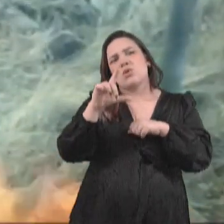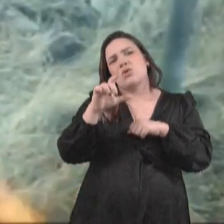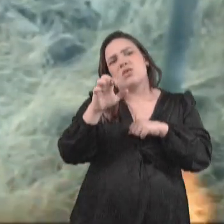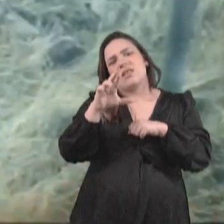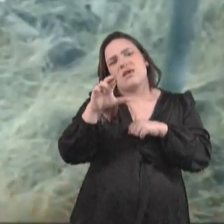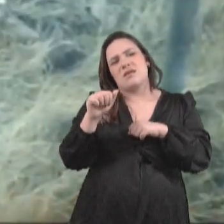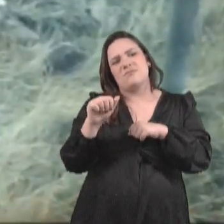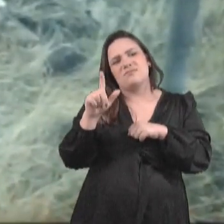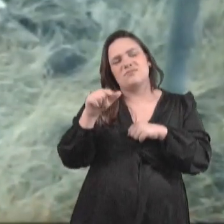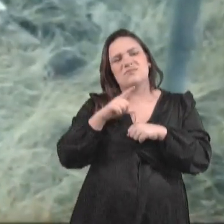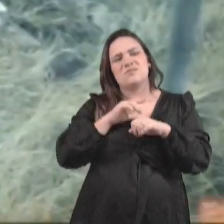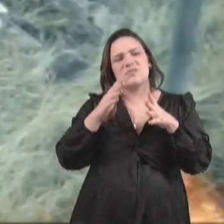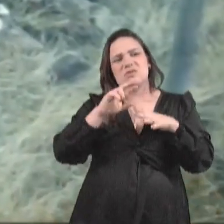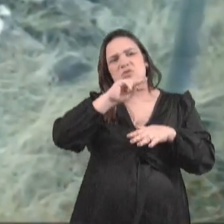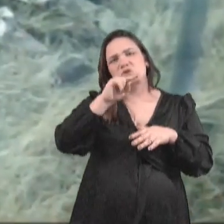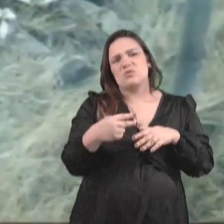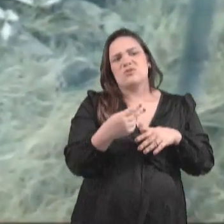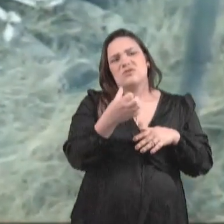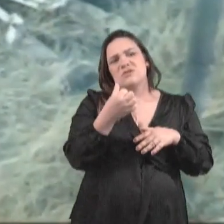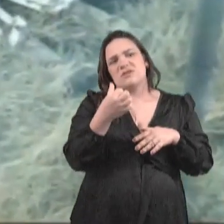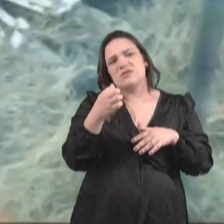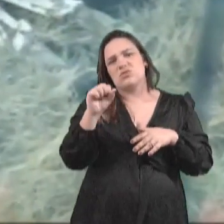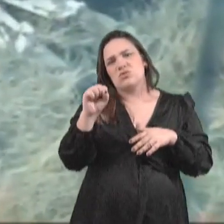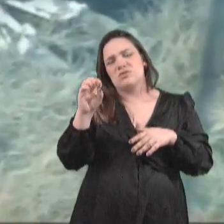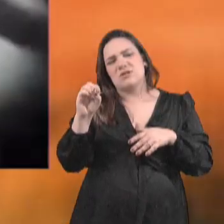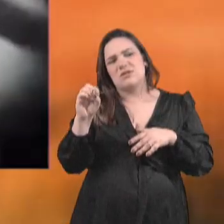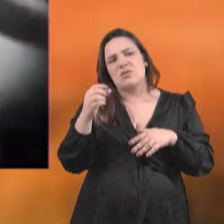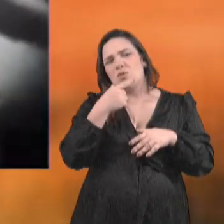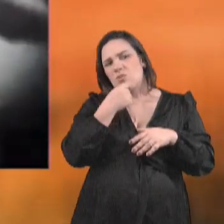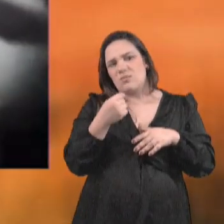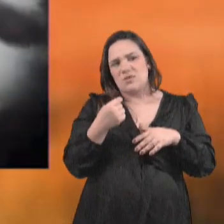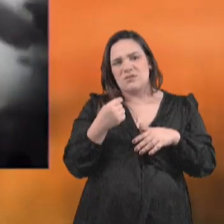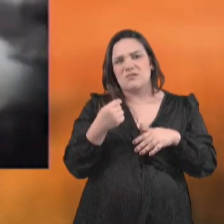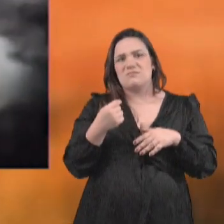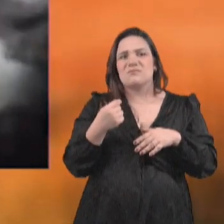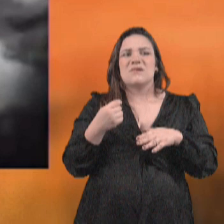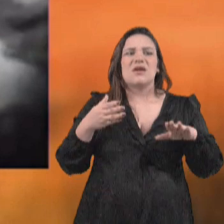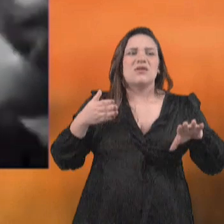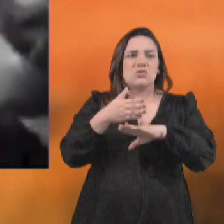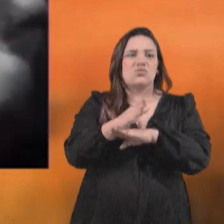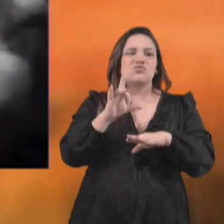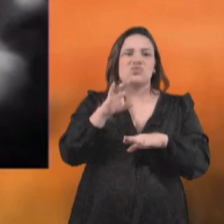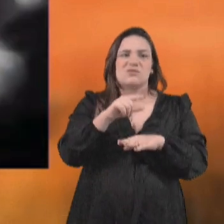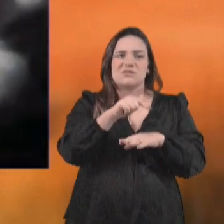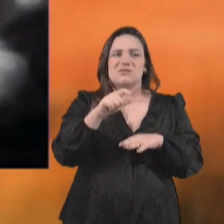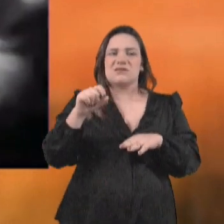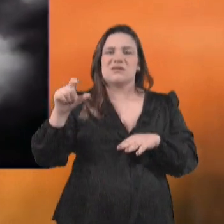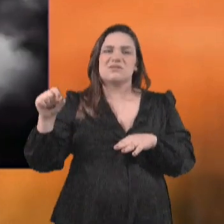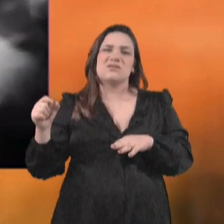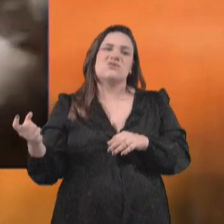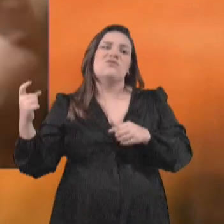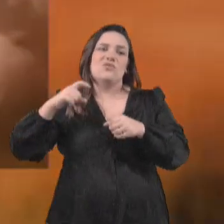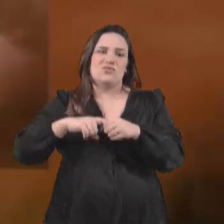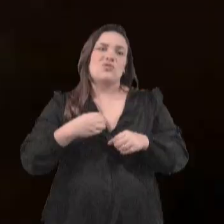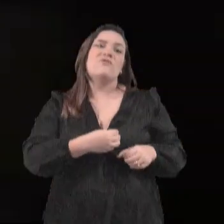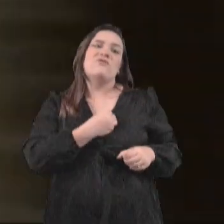Dos 1.680 homens que invadiram o Paraguai, apenas 700 voltaram vivos para o Brasil.